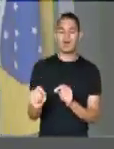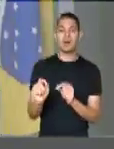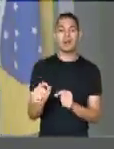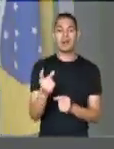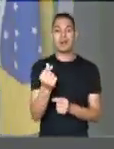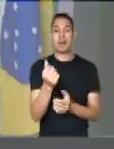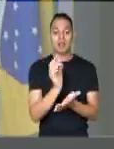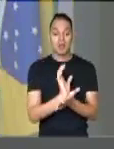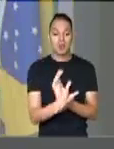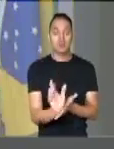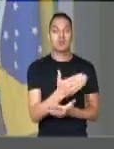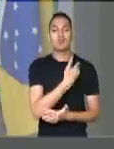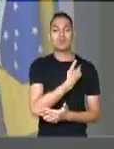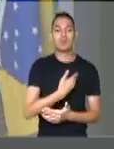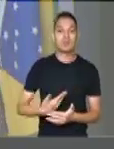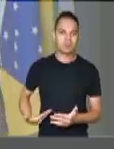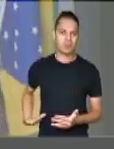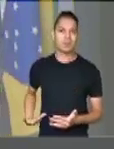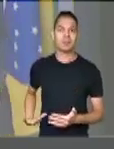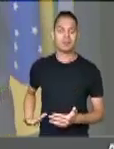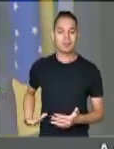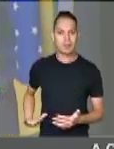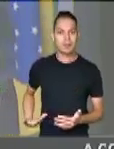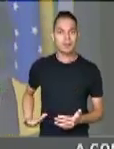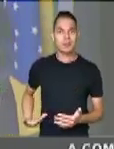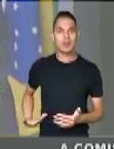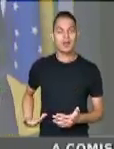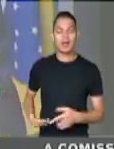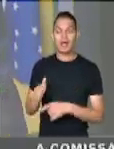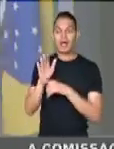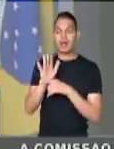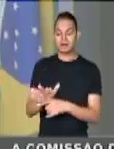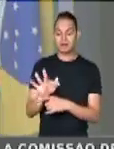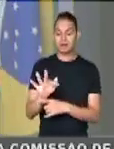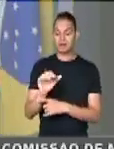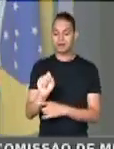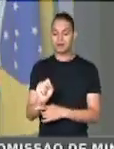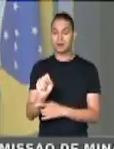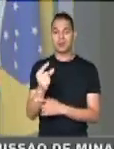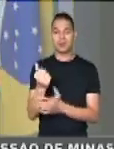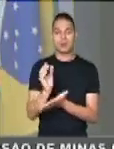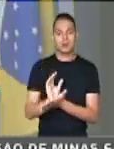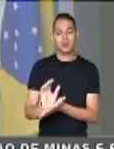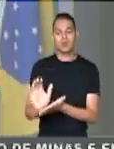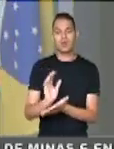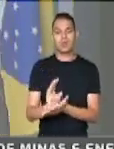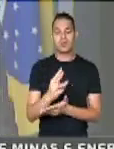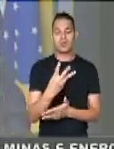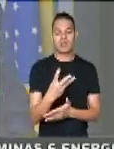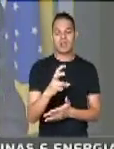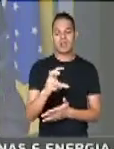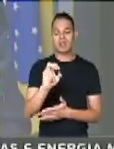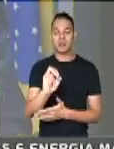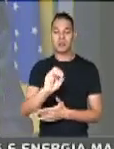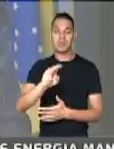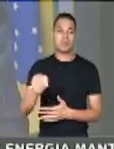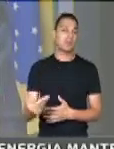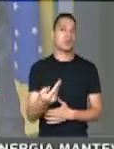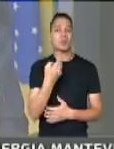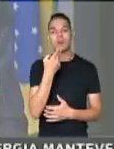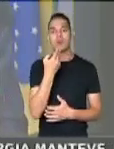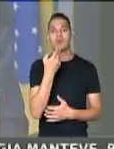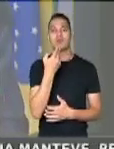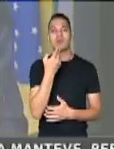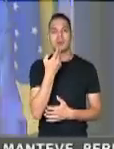foram recursos públicos, que fizeram com que a cidade recebesse investimentos da ordem de 350 milhões no